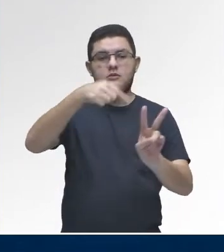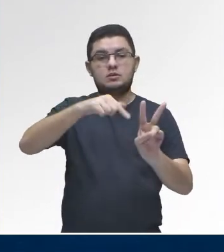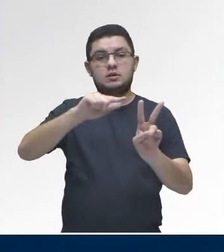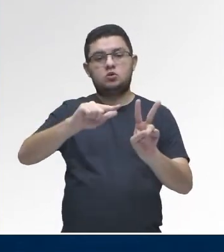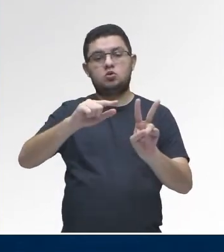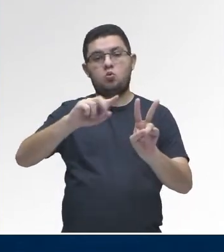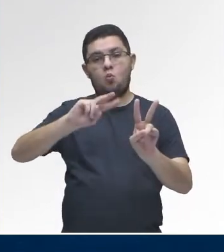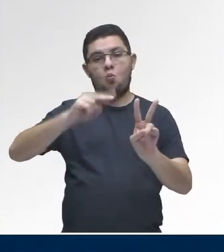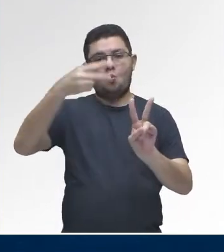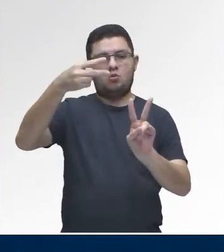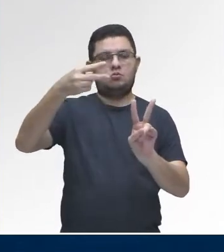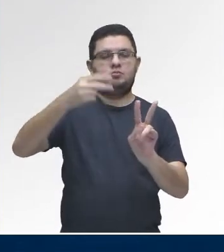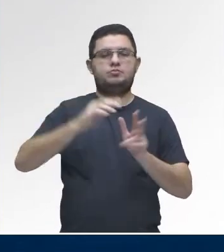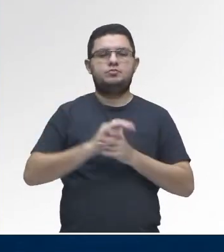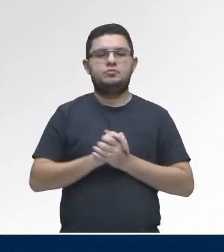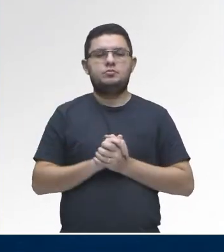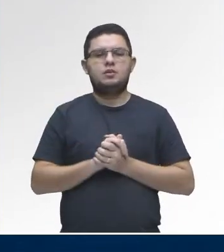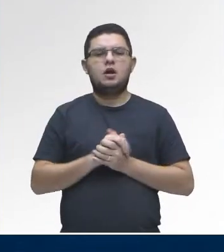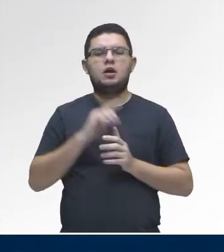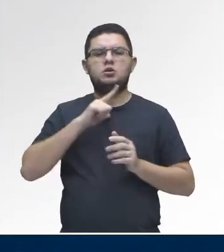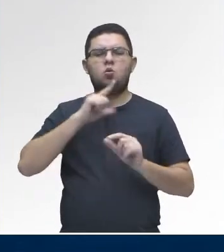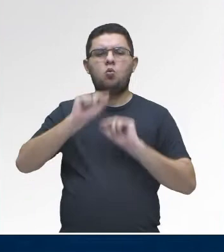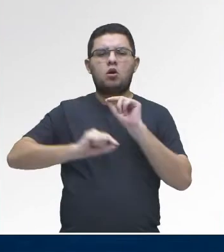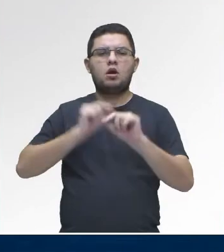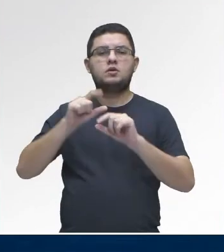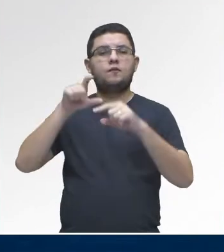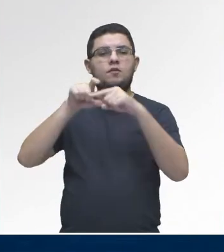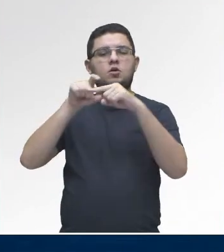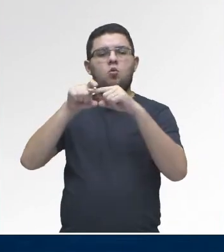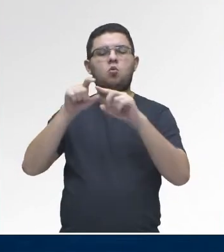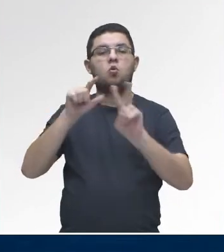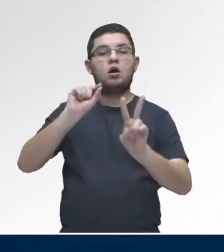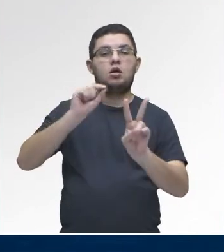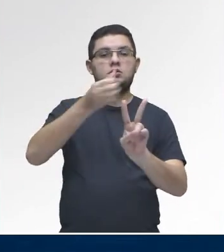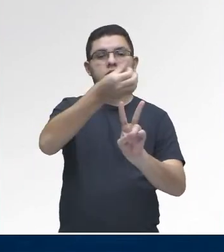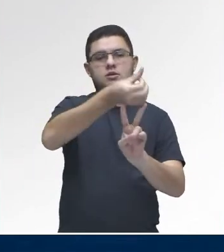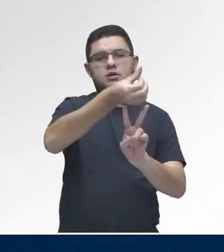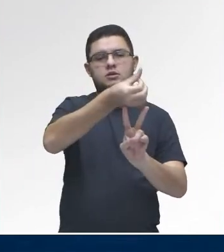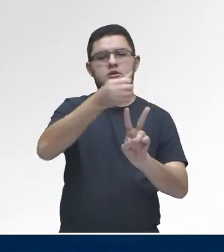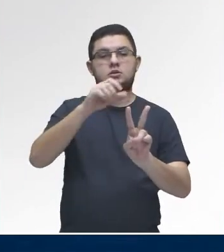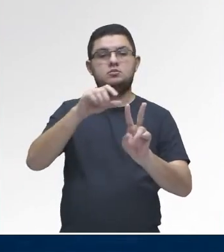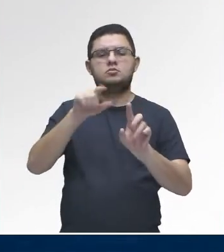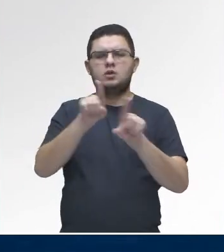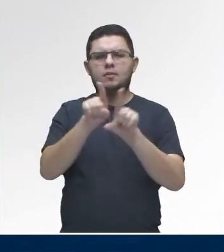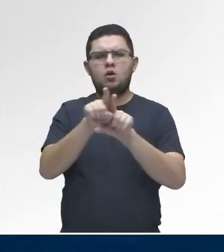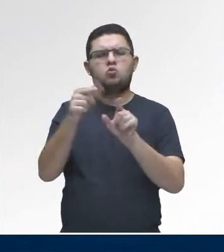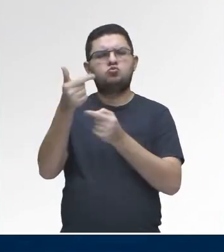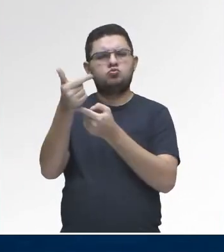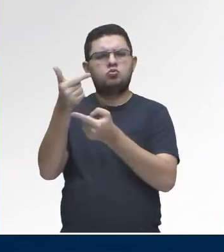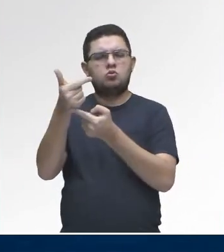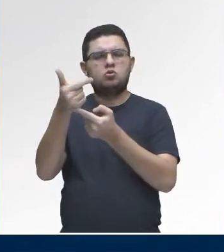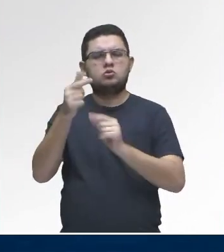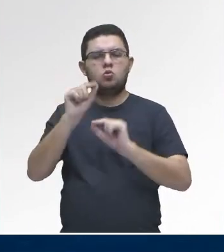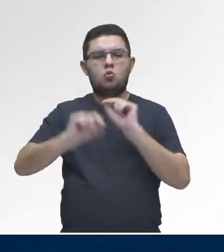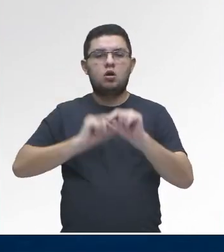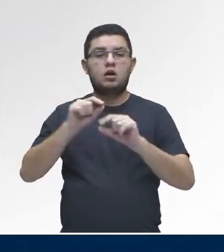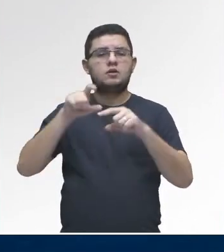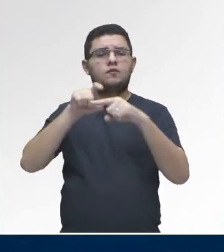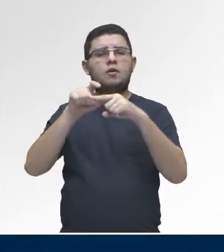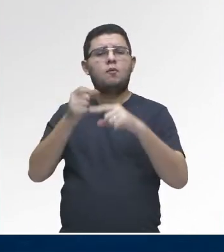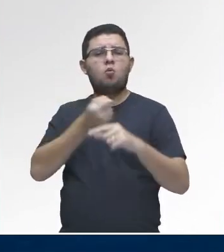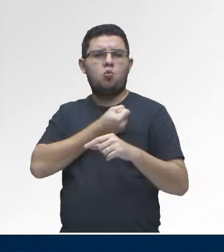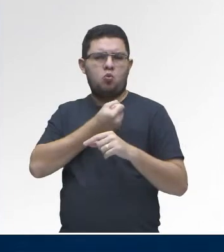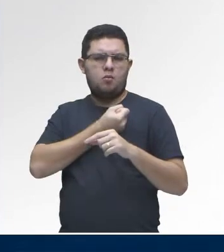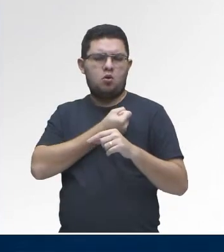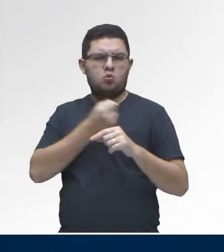o índice, que é esse número 6, e o expoente do radicando, que é esse 2, por um número,